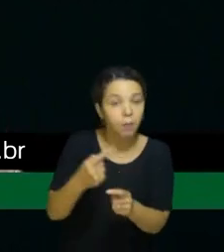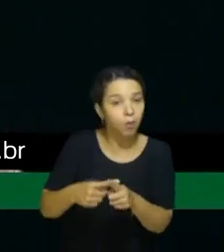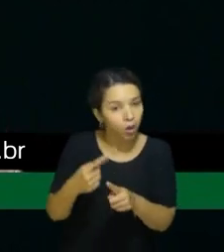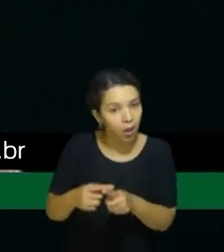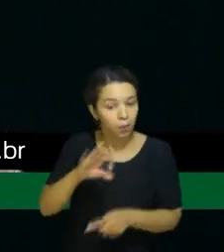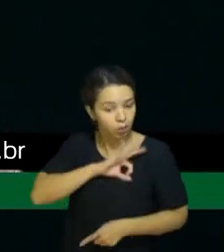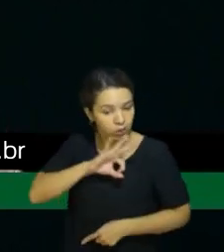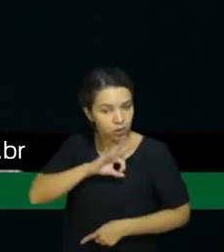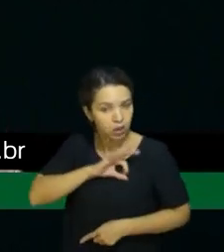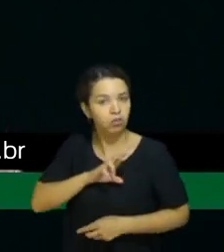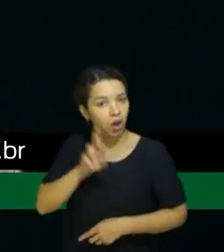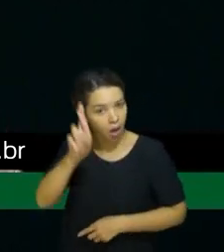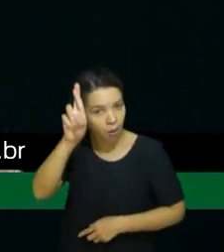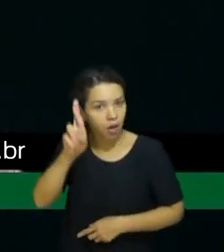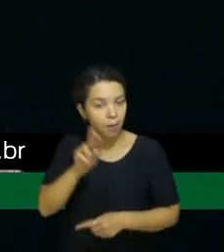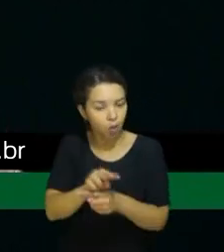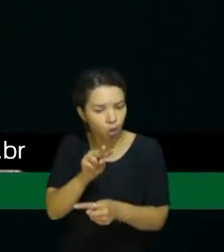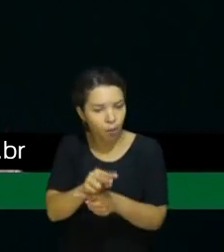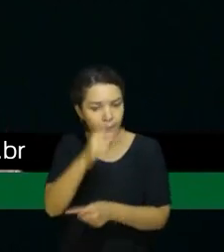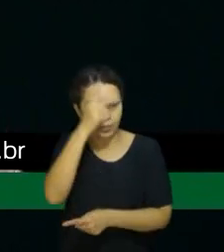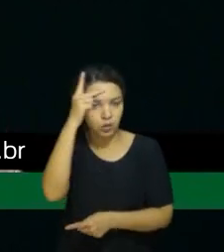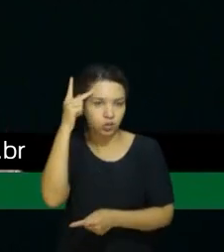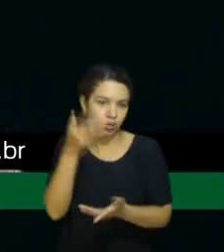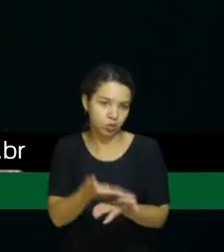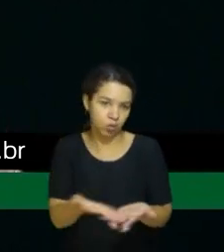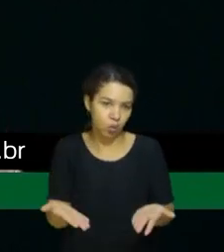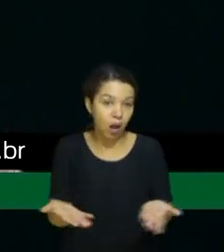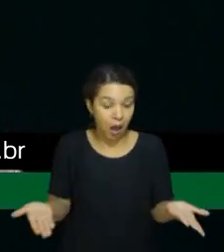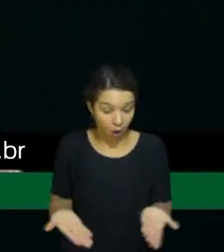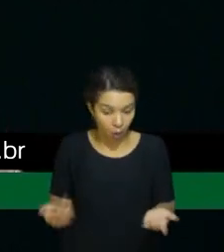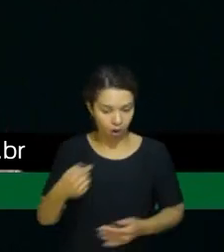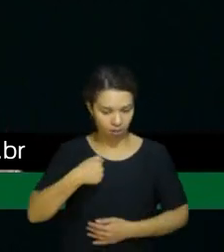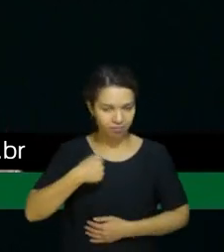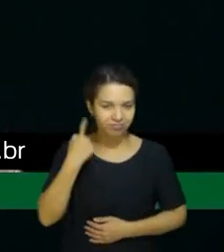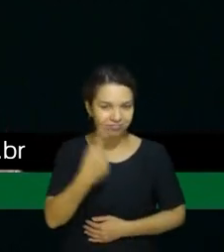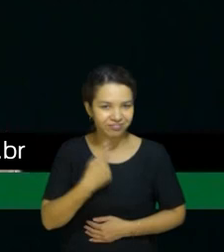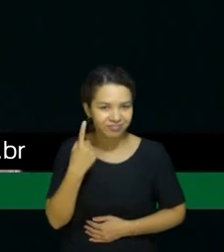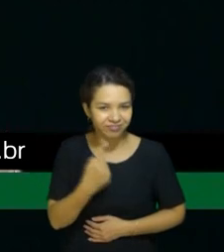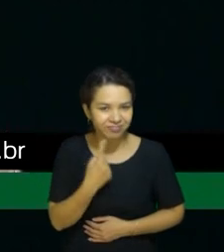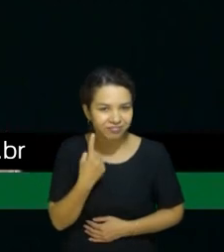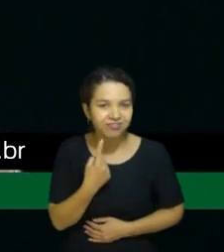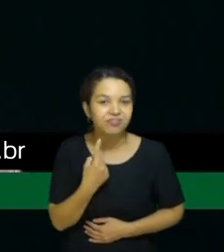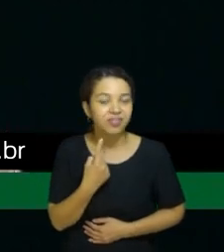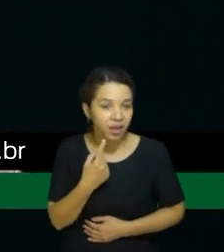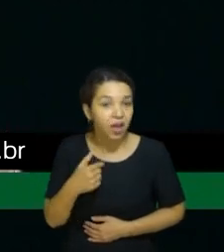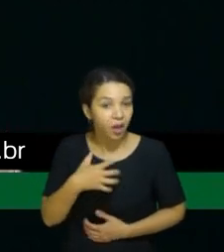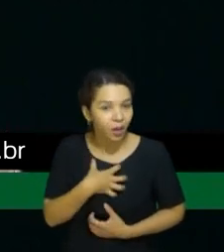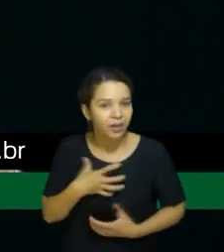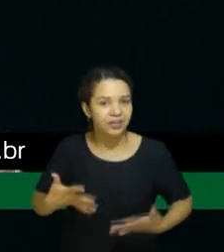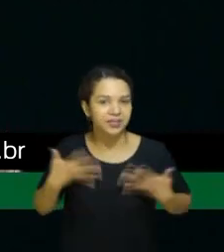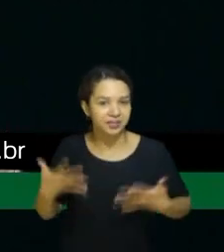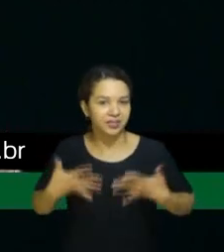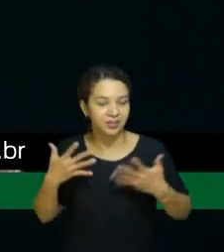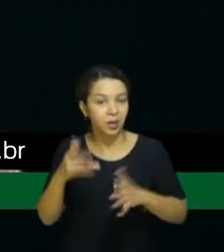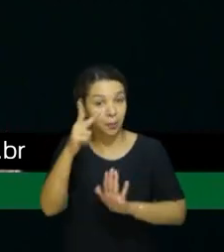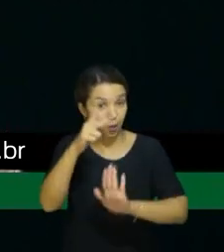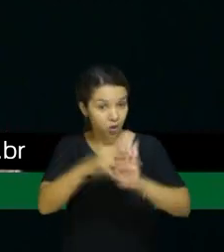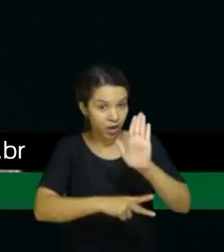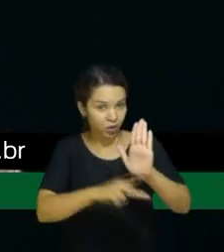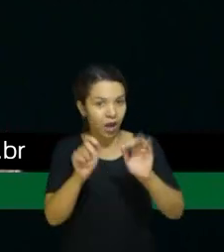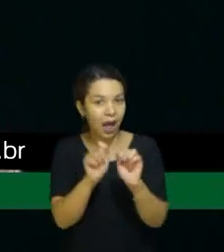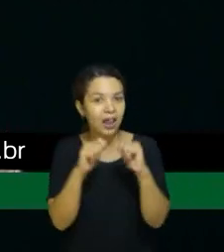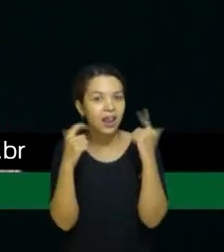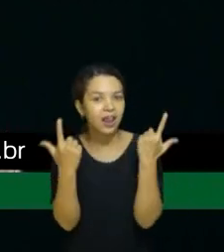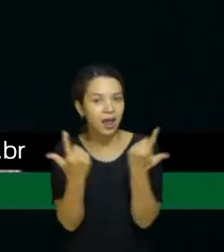pessoas agora enquanto Deputado me alegra saber que através do projeto alesc Itinerante